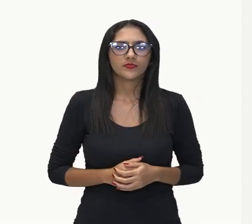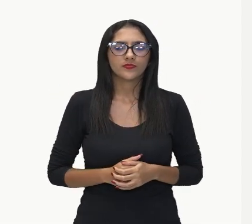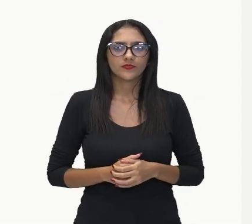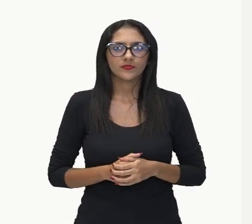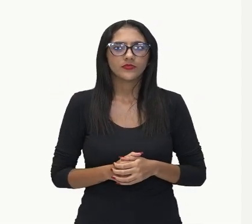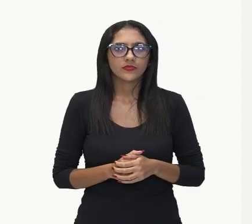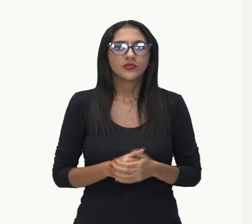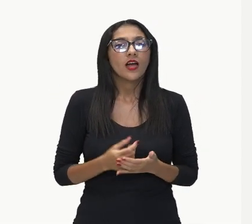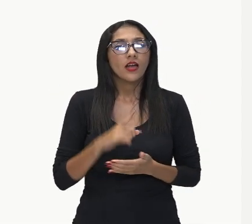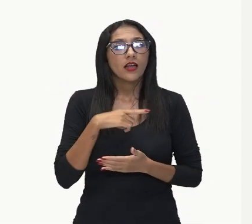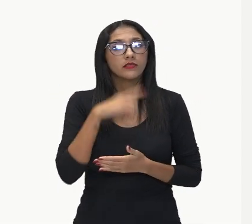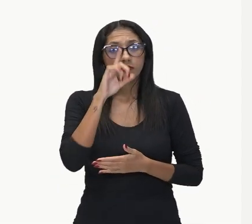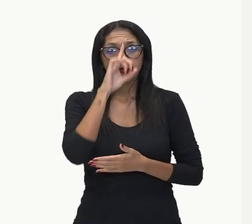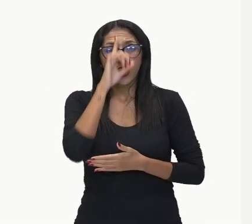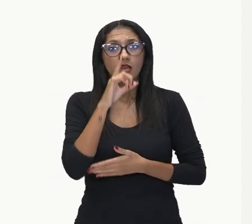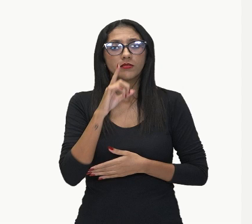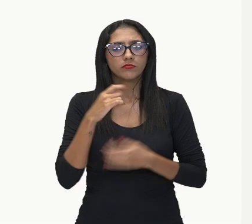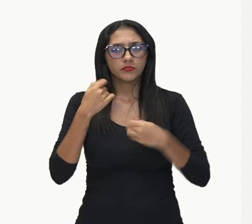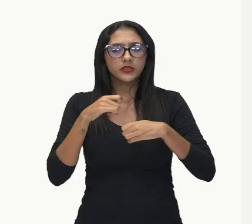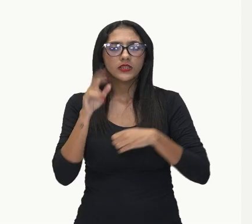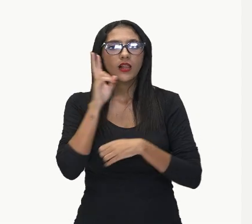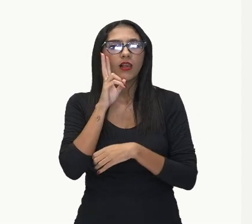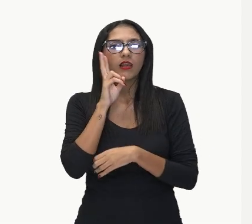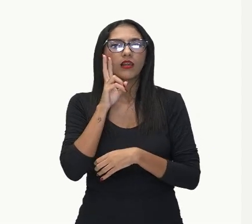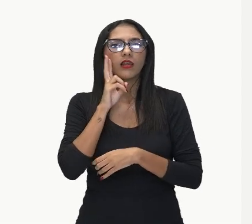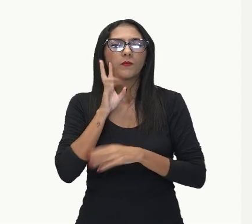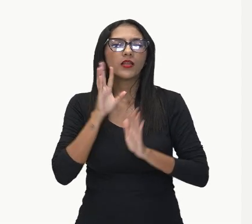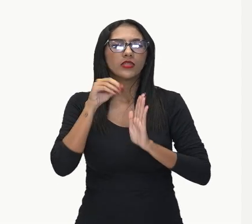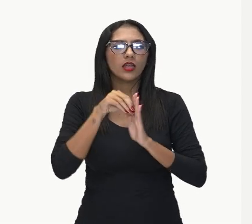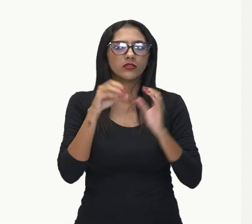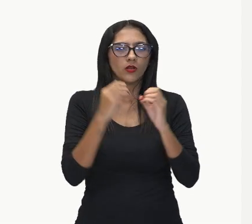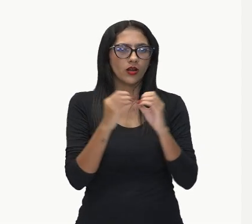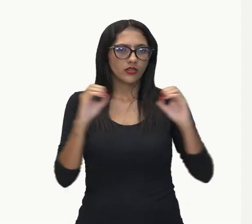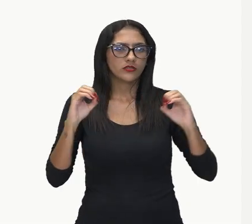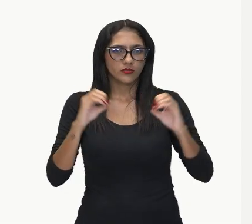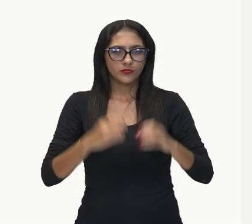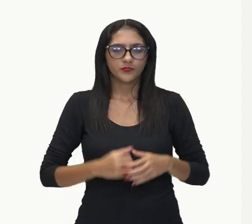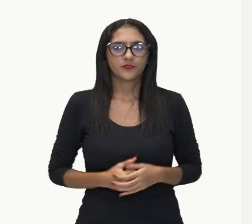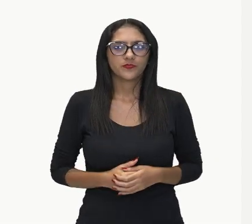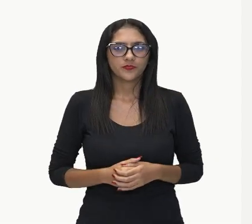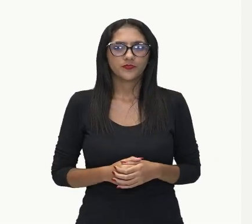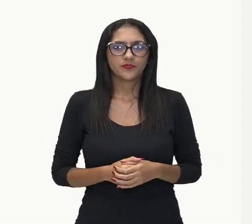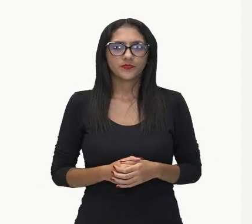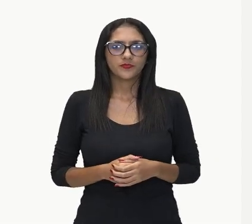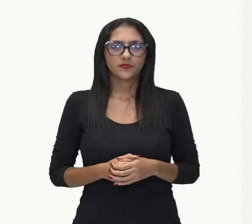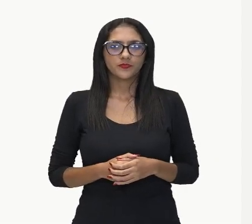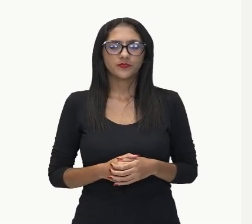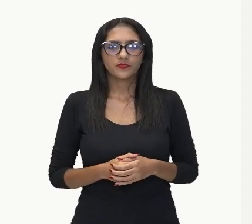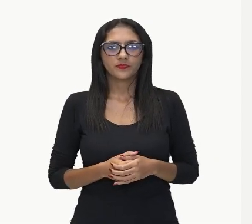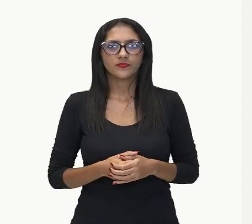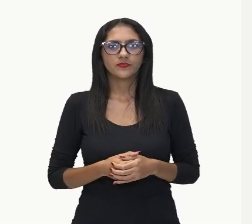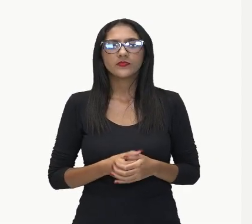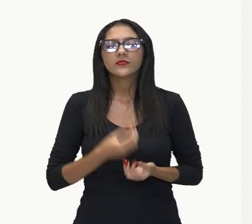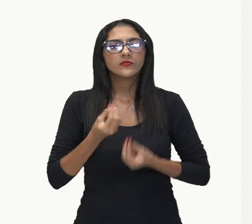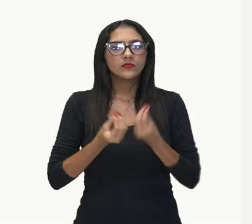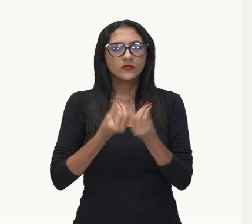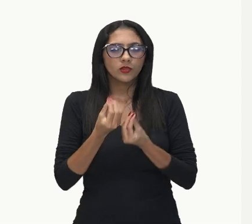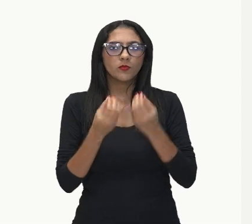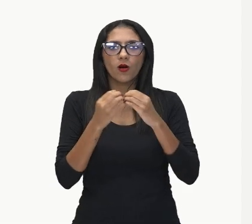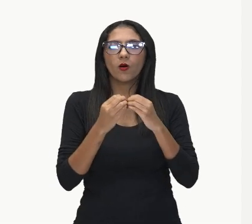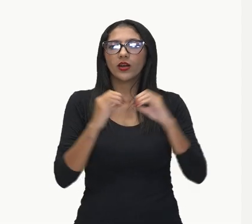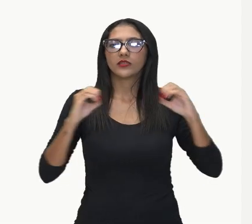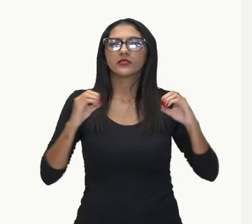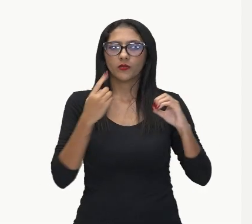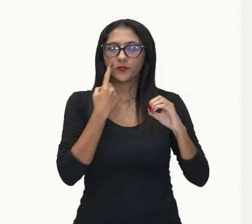essas ideias que nós vamos ter nessas orações. E elas estabelecem essas ideias em relação à oração que a precede.